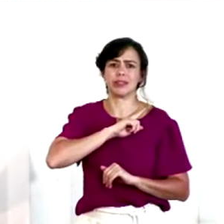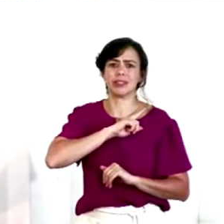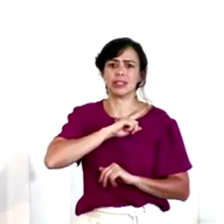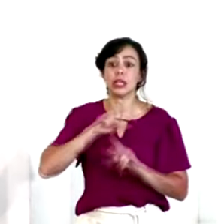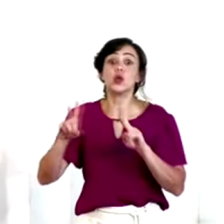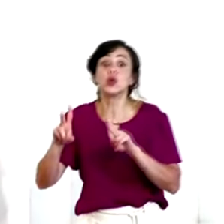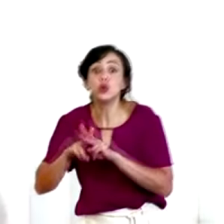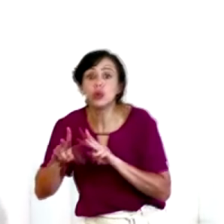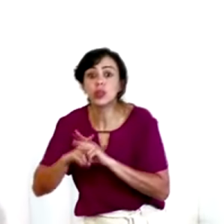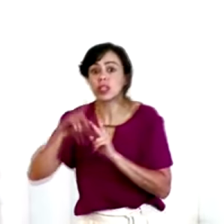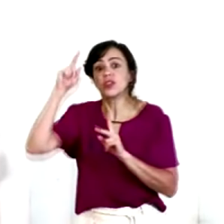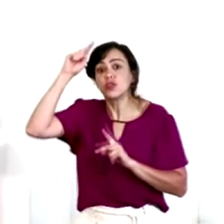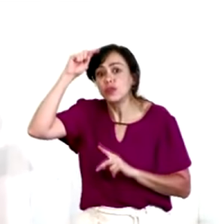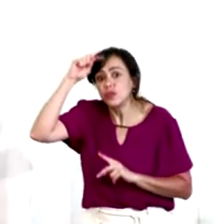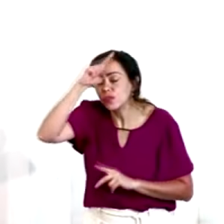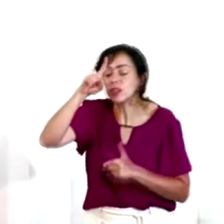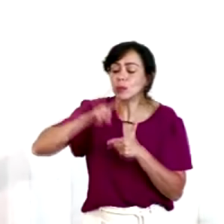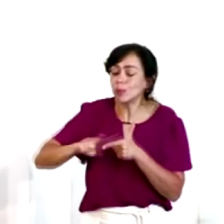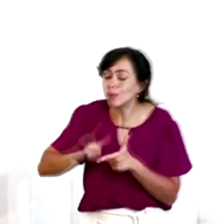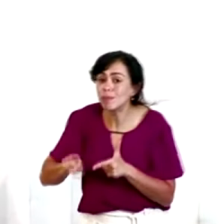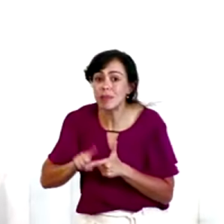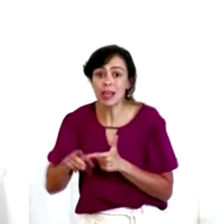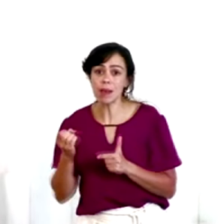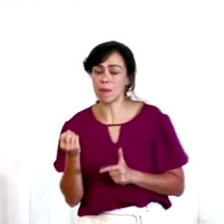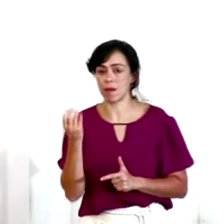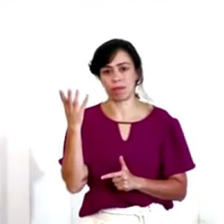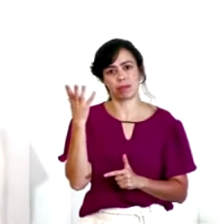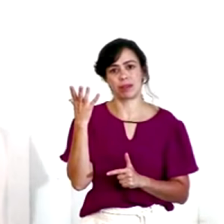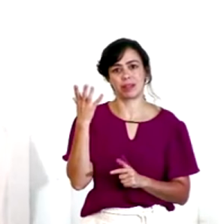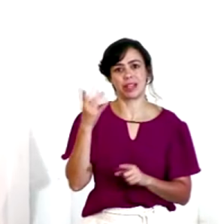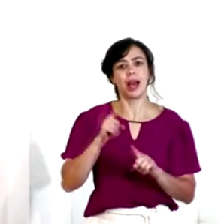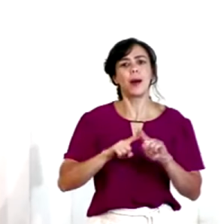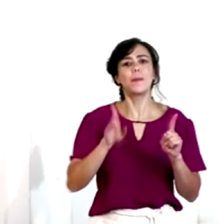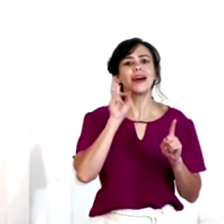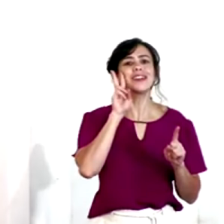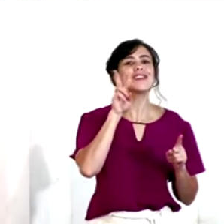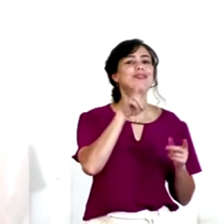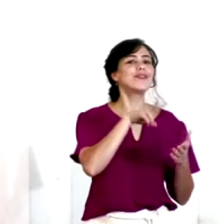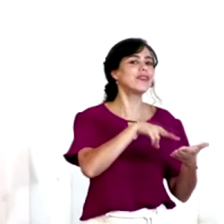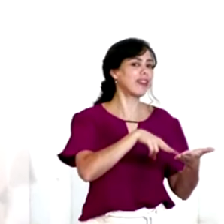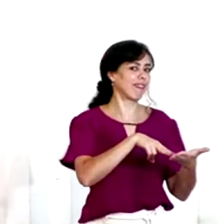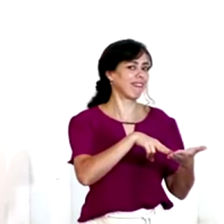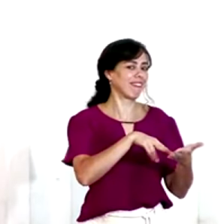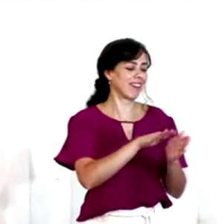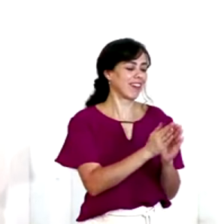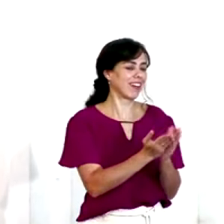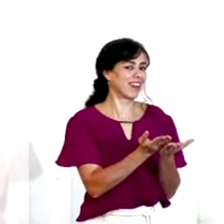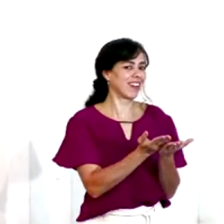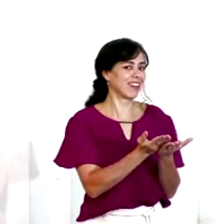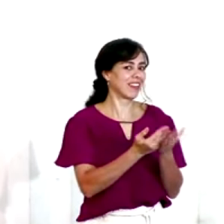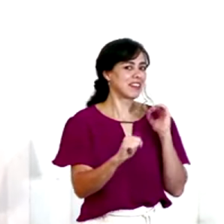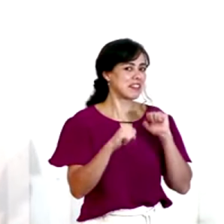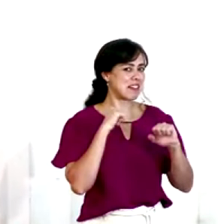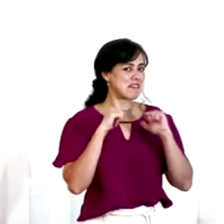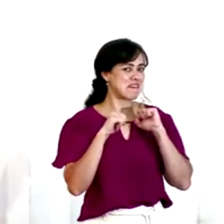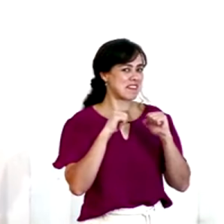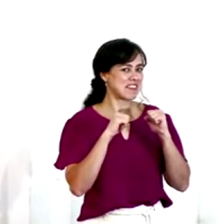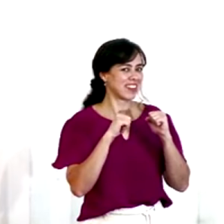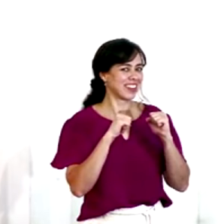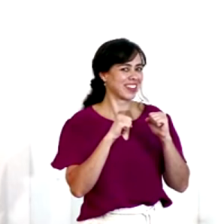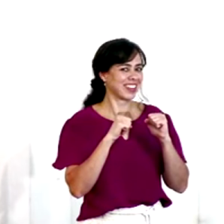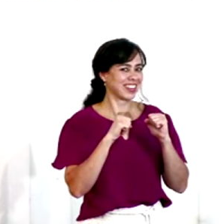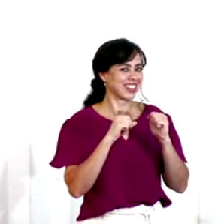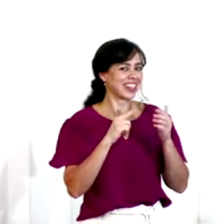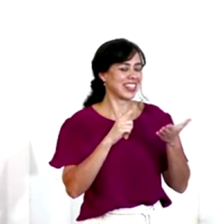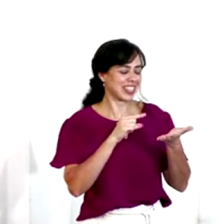Mas o Salmo termina com uma palavra de esperança e consolo para todos